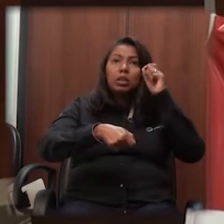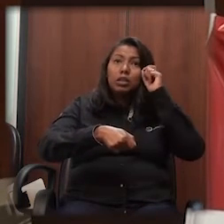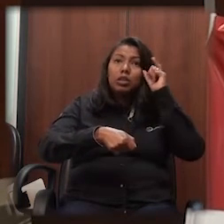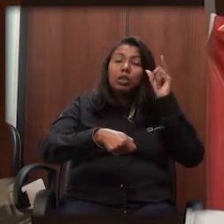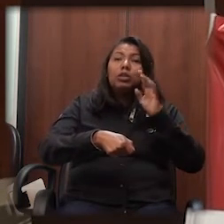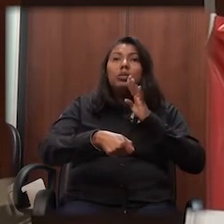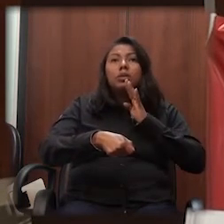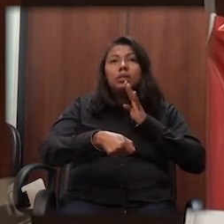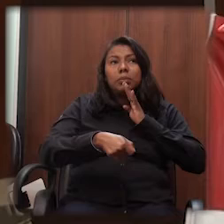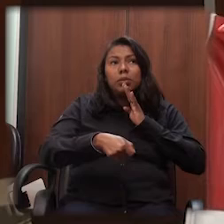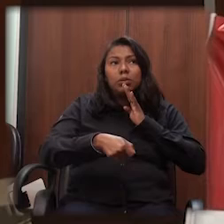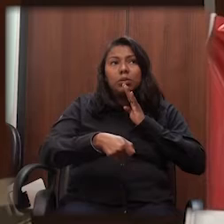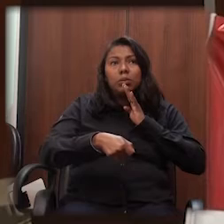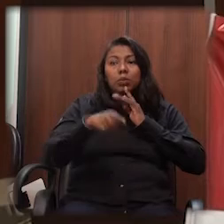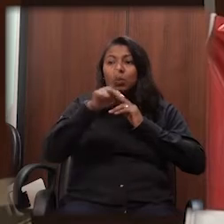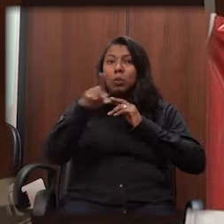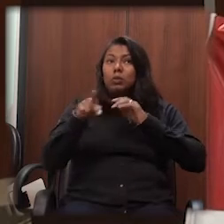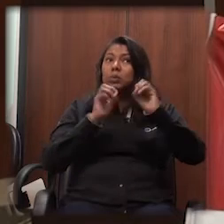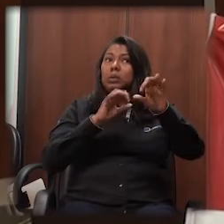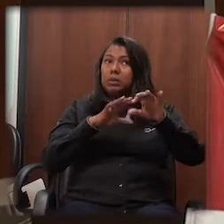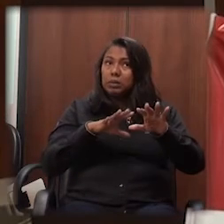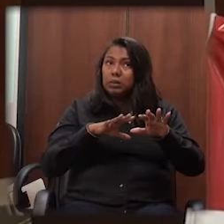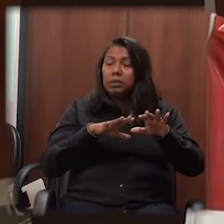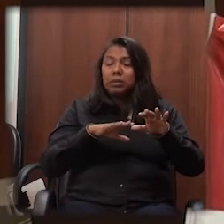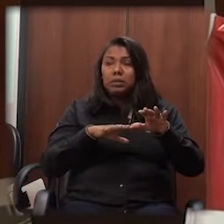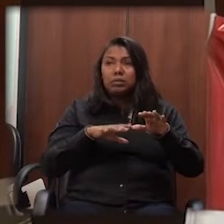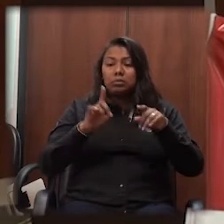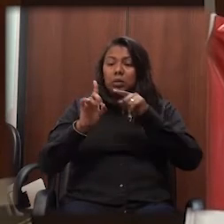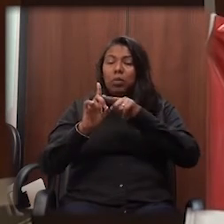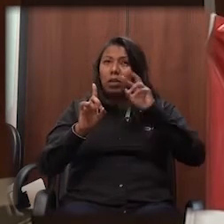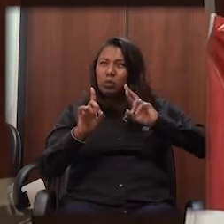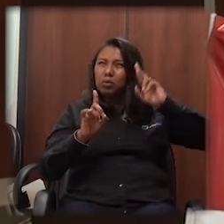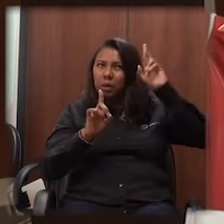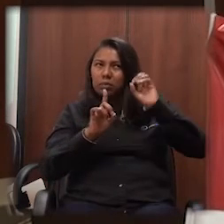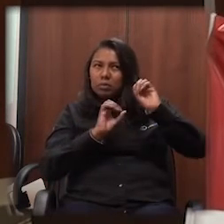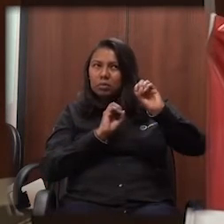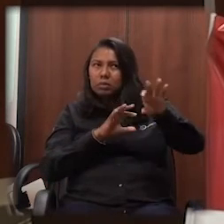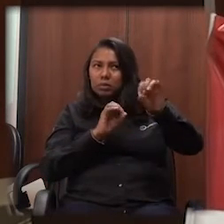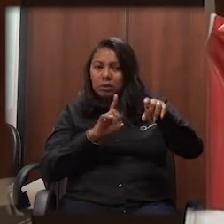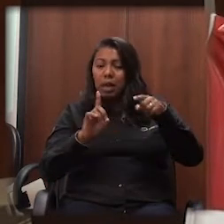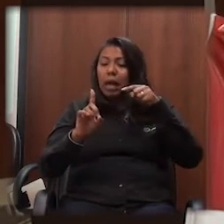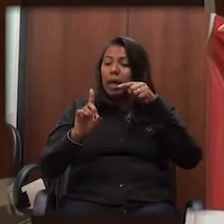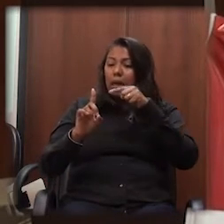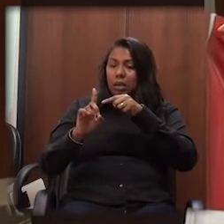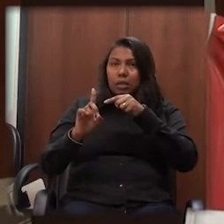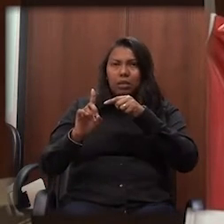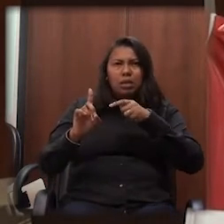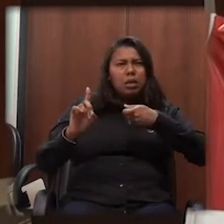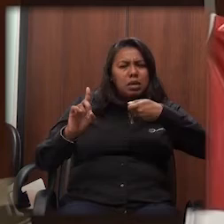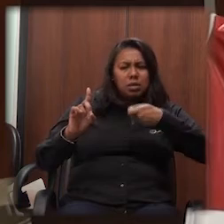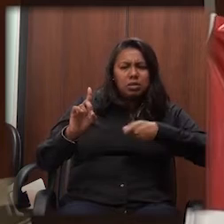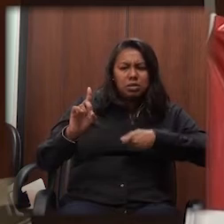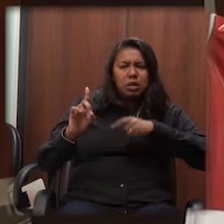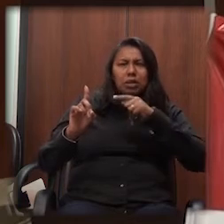dos agentes formadores, né? Quem está fazendo esse processo de formação. Existe alguma exigência para que essa